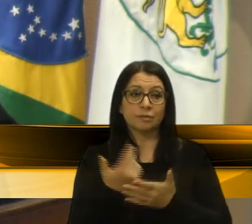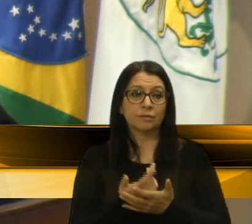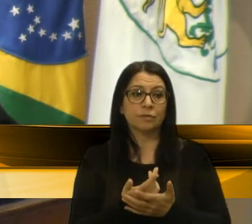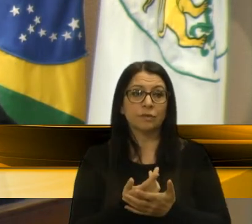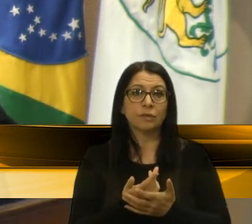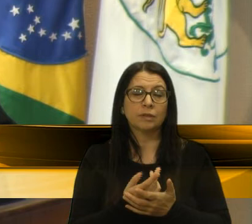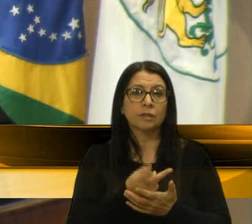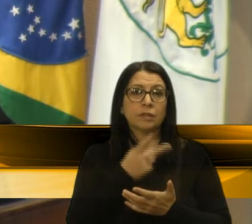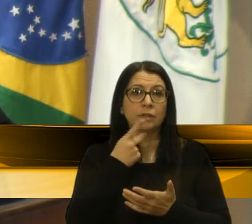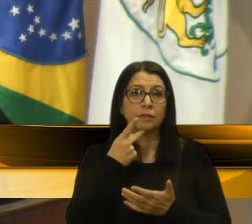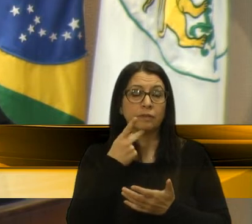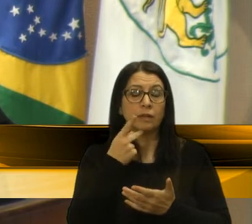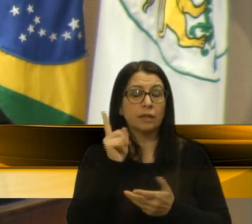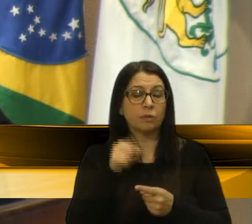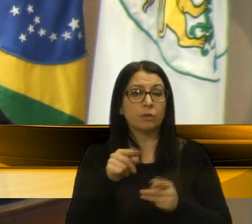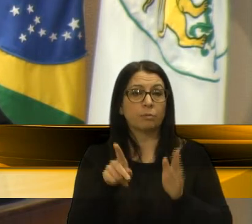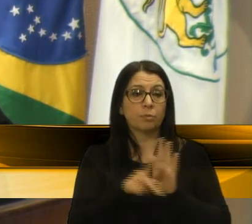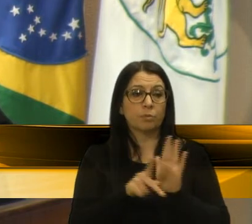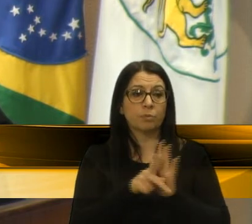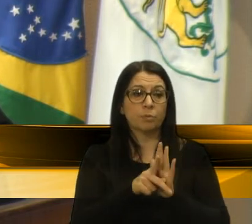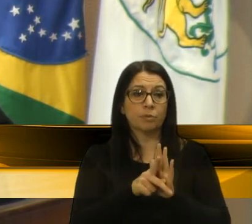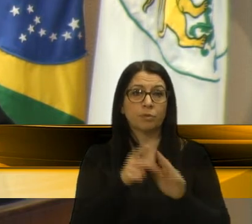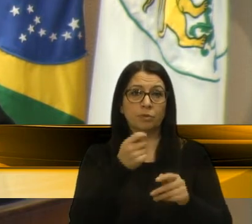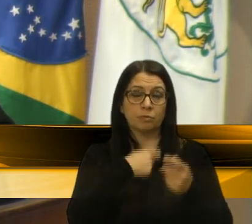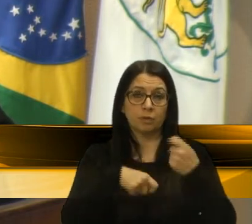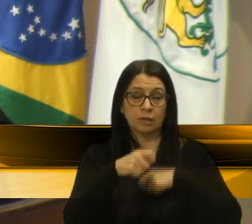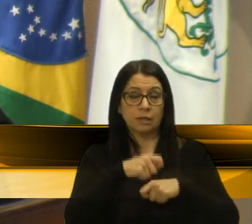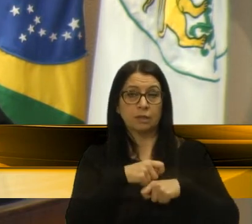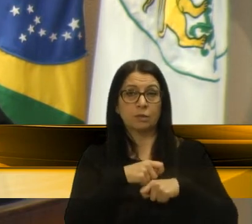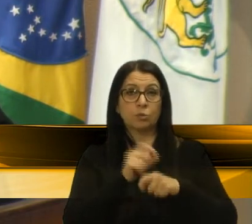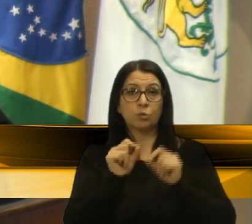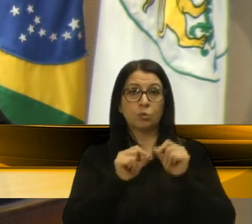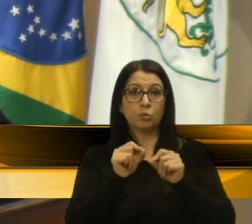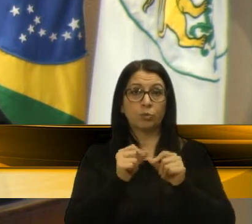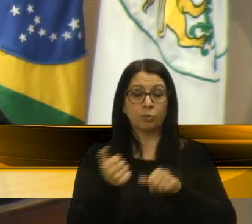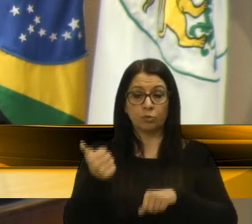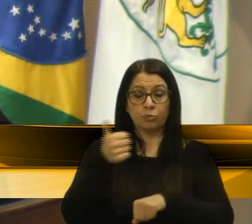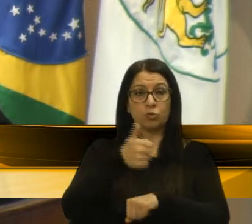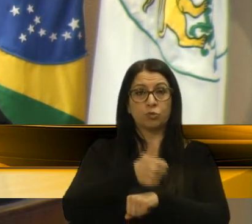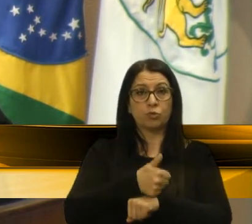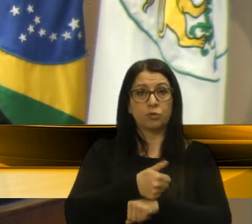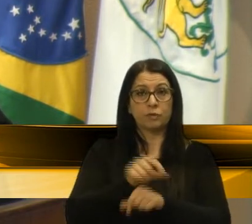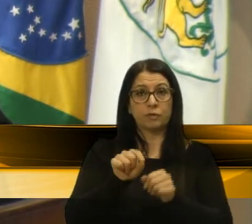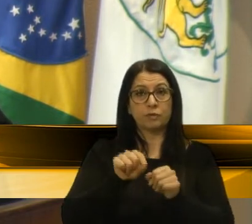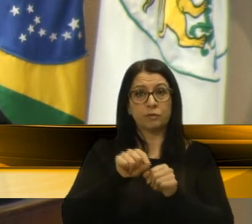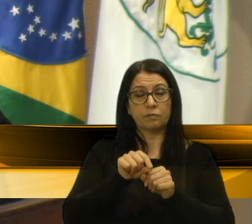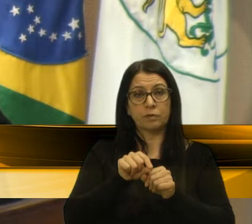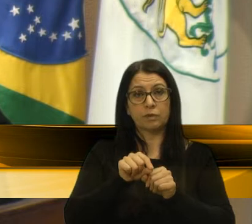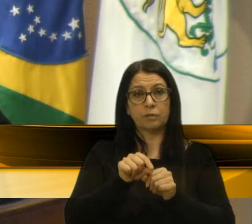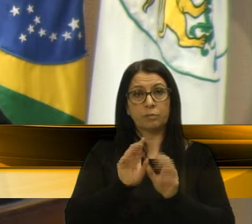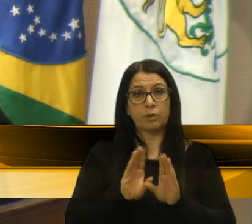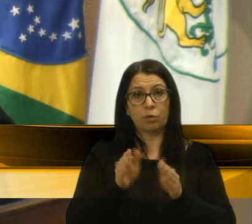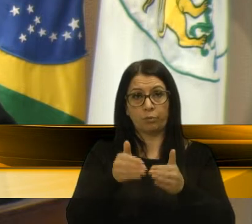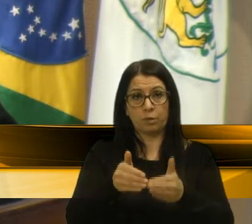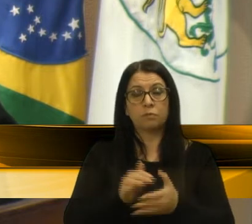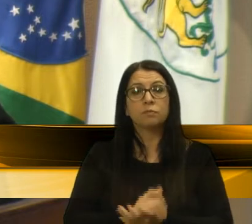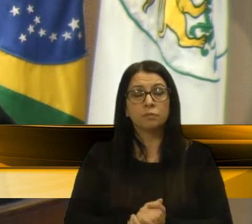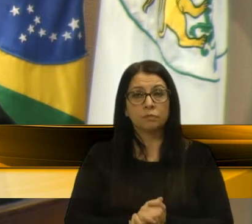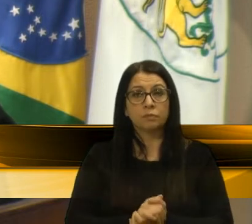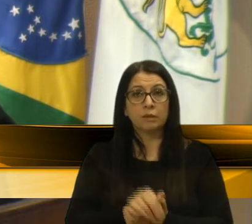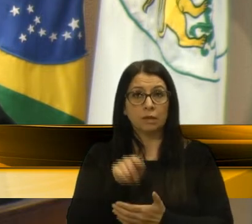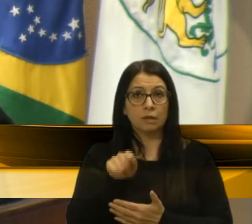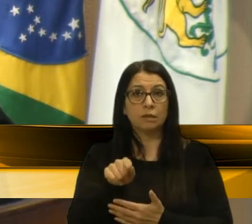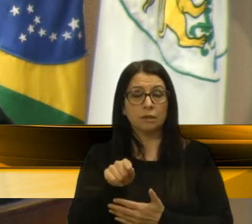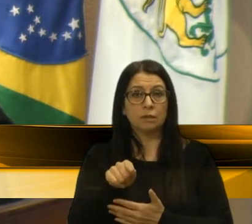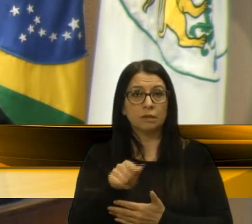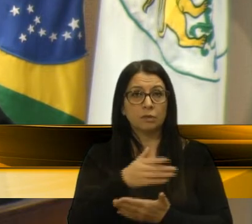as falas impróprias, né, de parte da administração com relação ao substitutivo produzido pela comissão. Aqui,